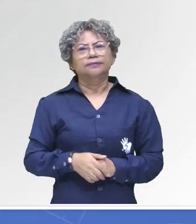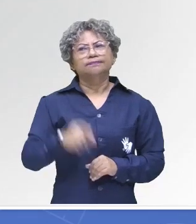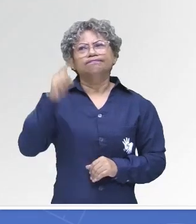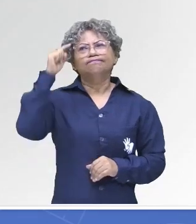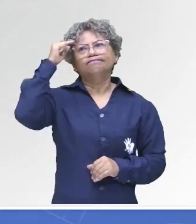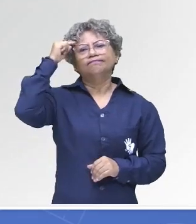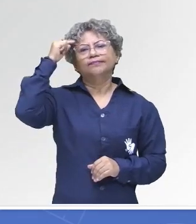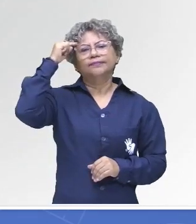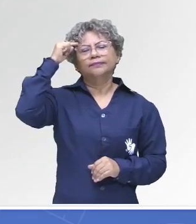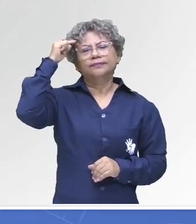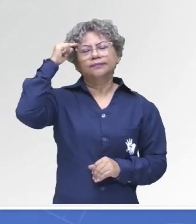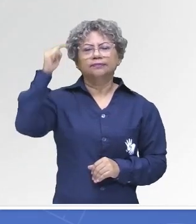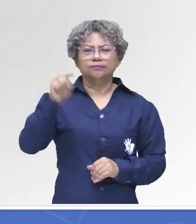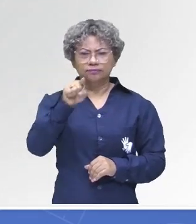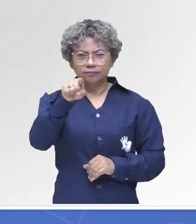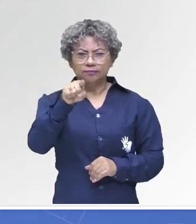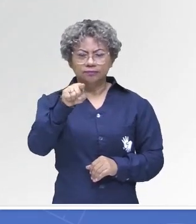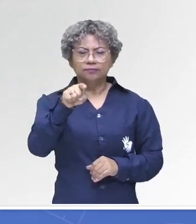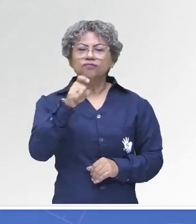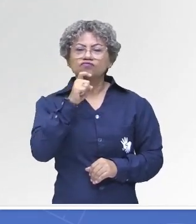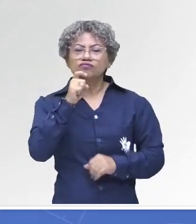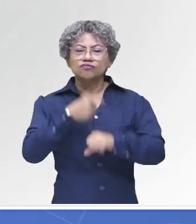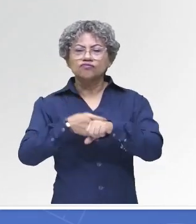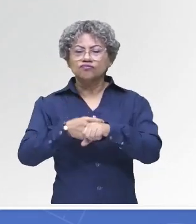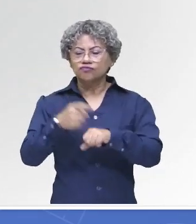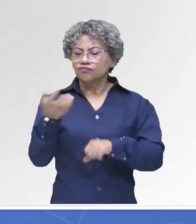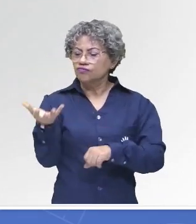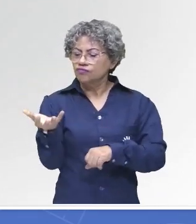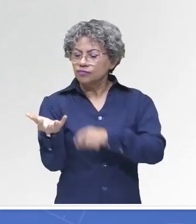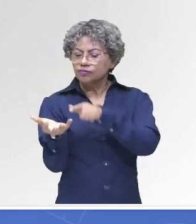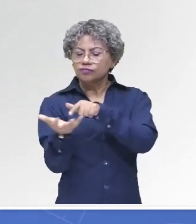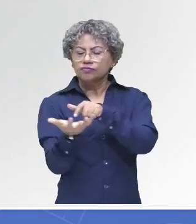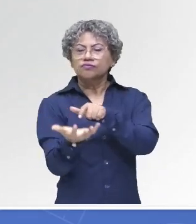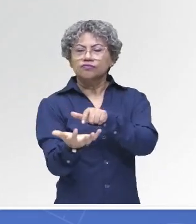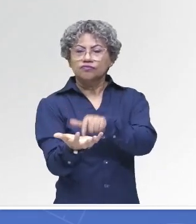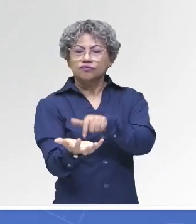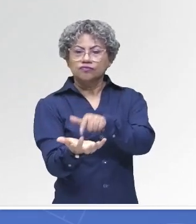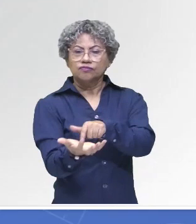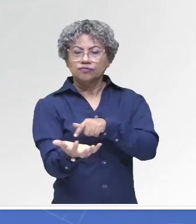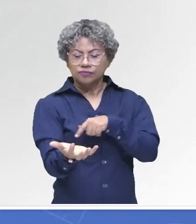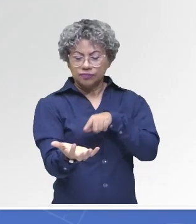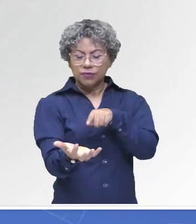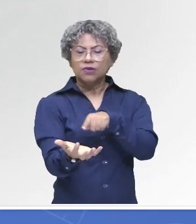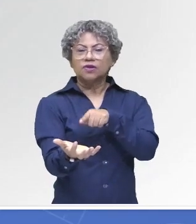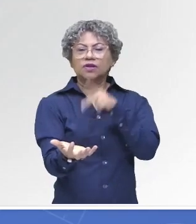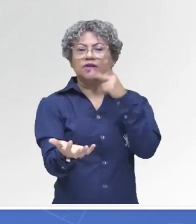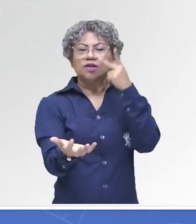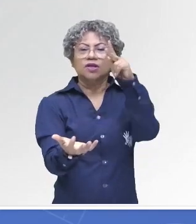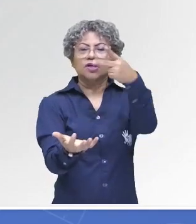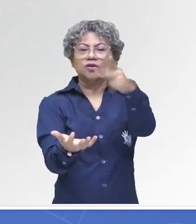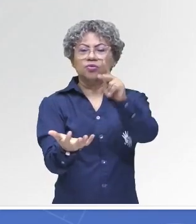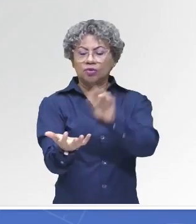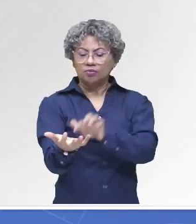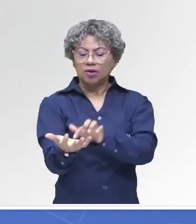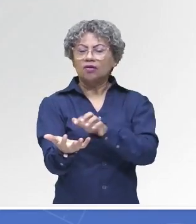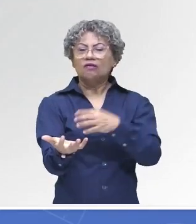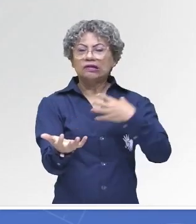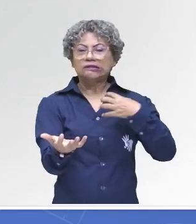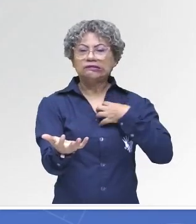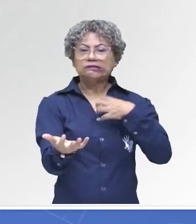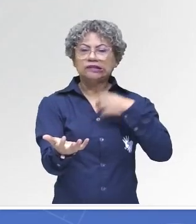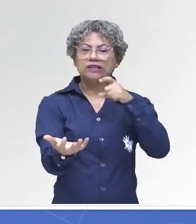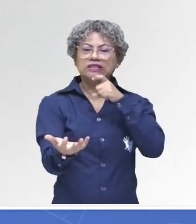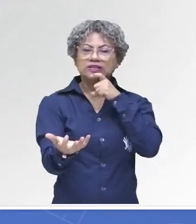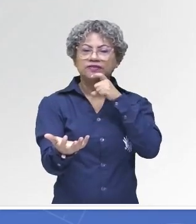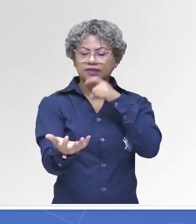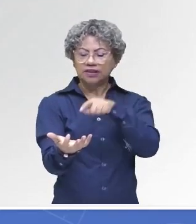ali o gelo com a sua mão, depois de um tempo, a sua mão também vai ficar gelada, não é? Quer dizer que